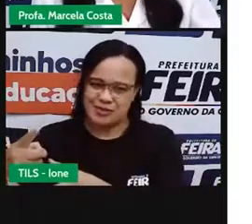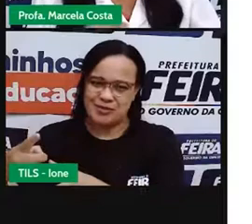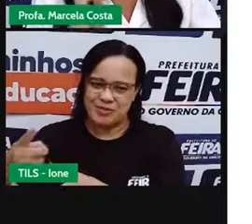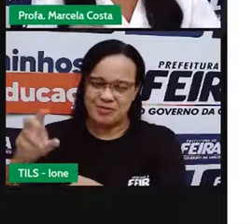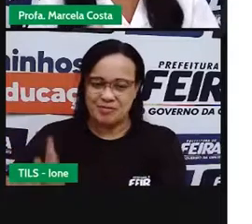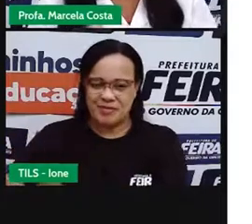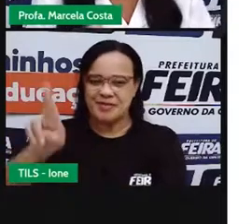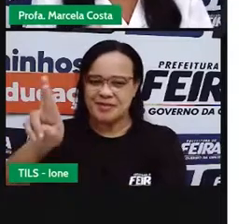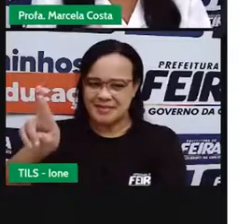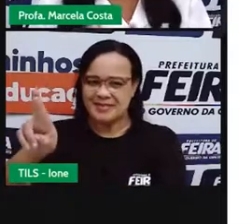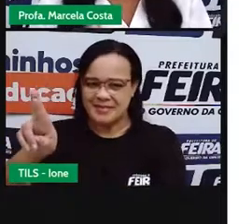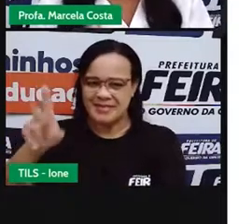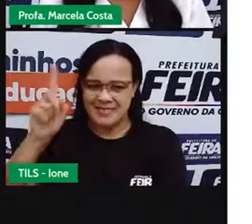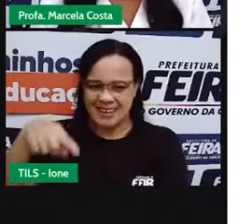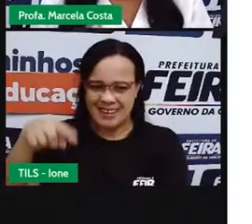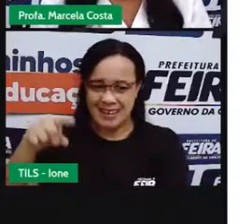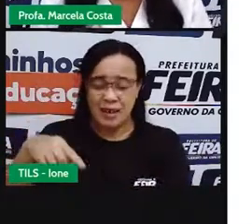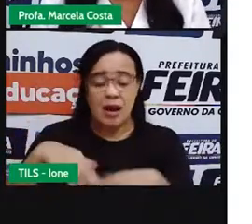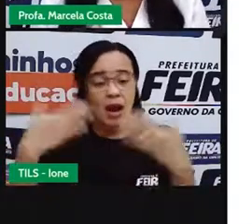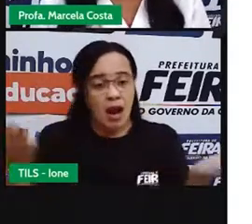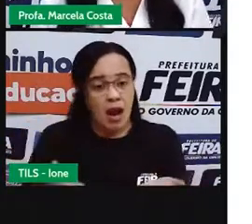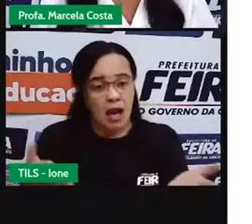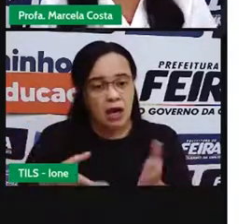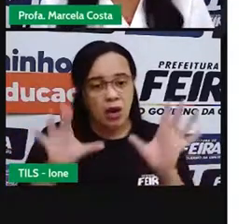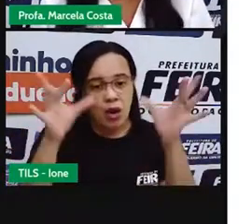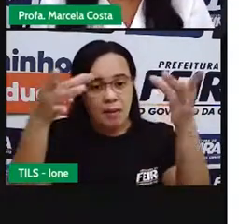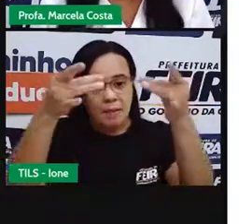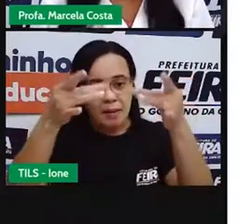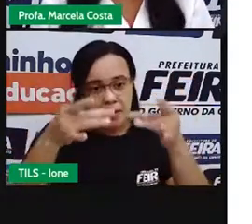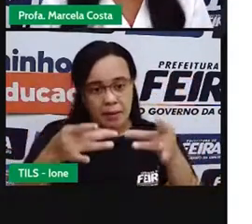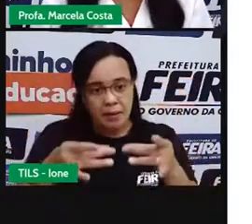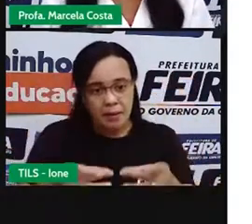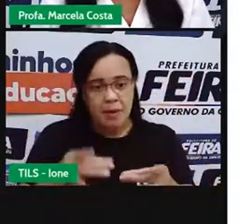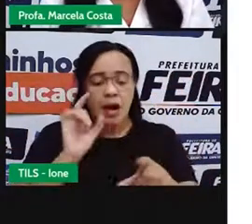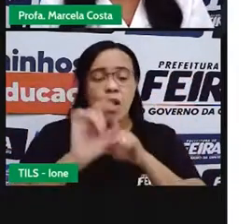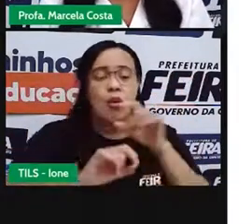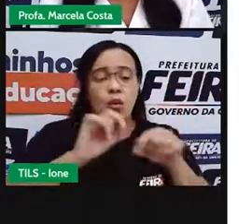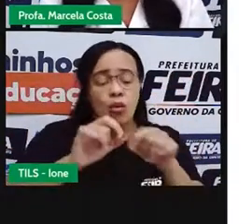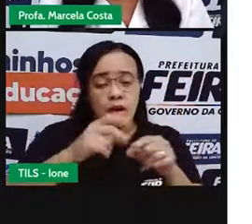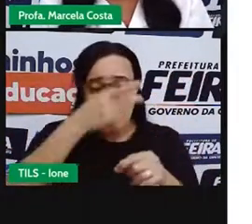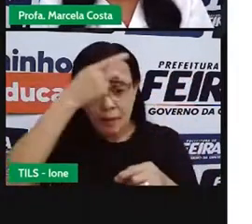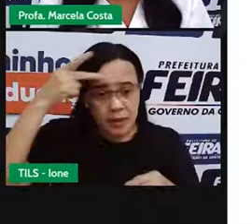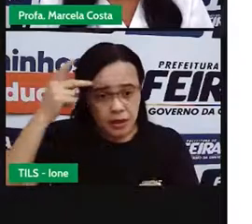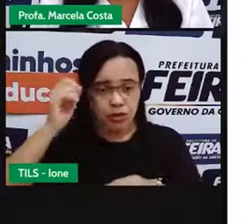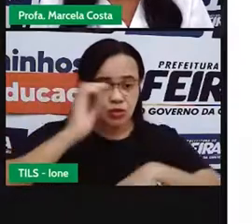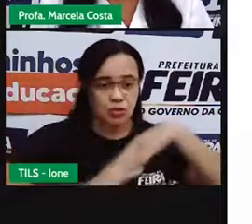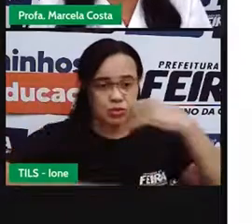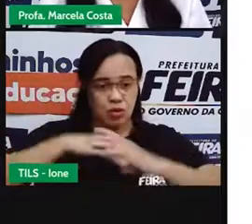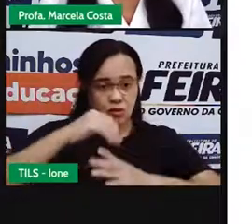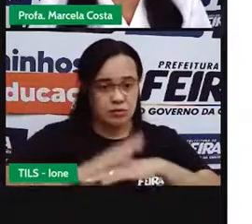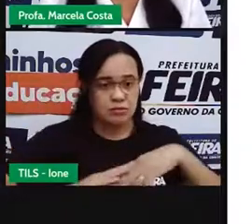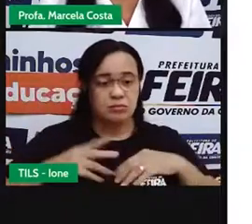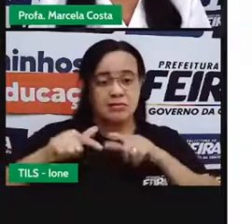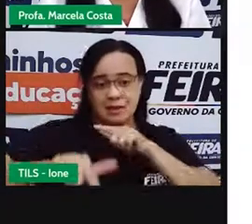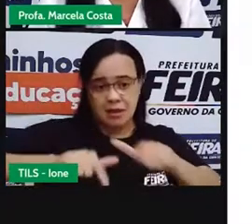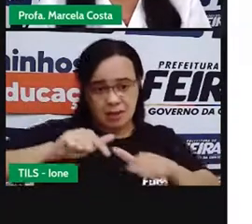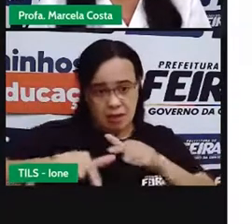Agora, vou aqui detalhar um pouco mais as profissões dessas pessoas que trabalham cuidando do lixo.